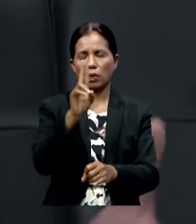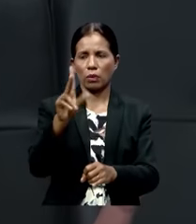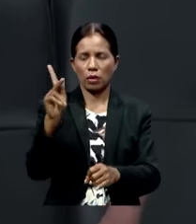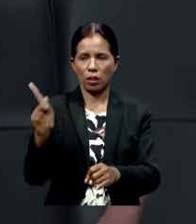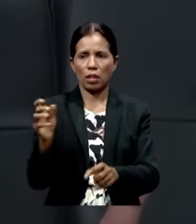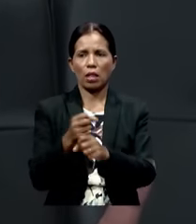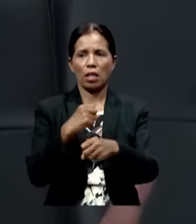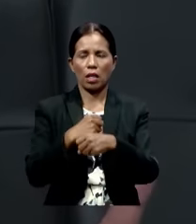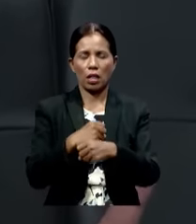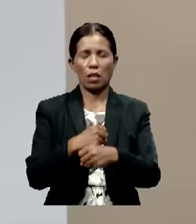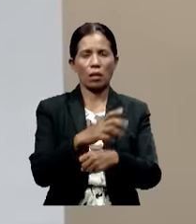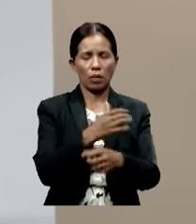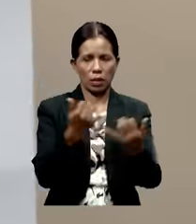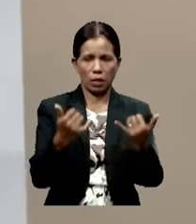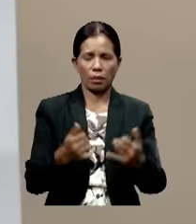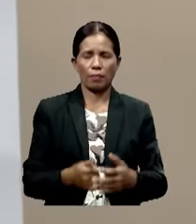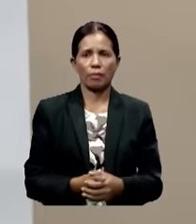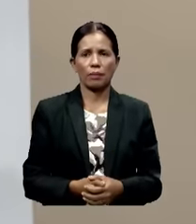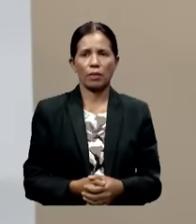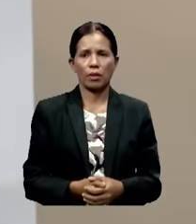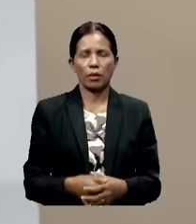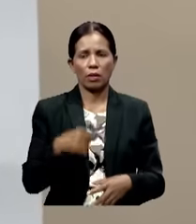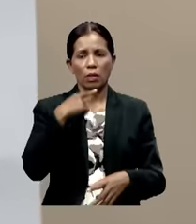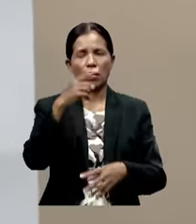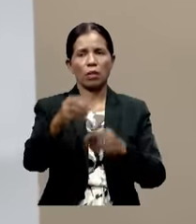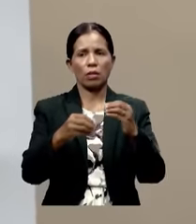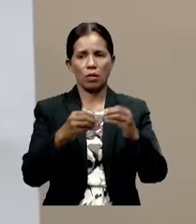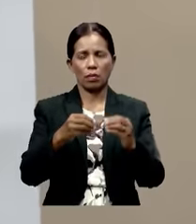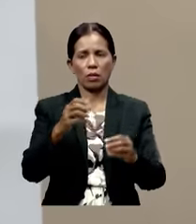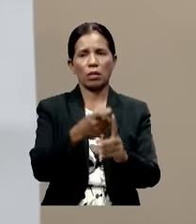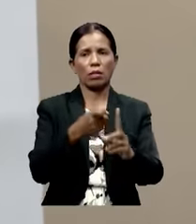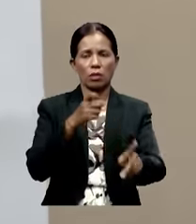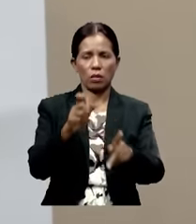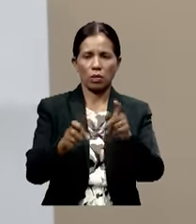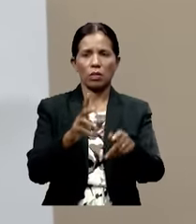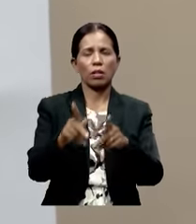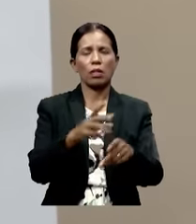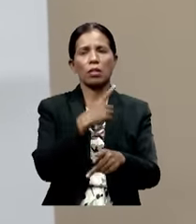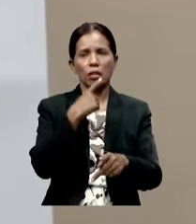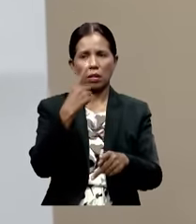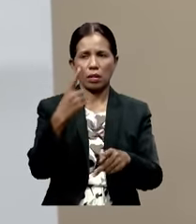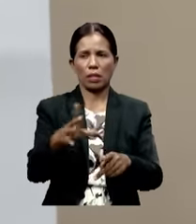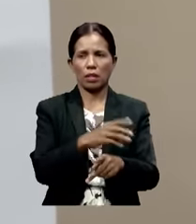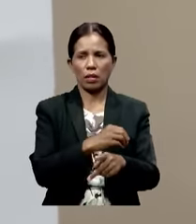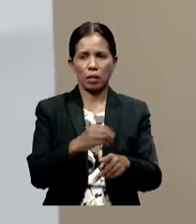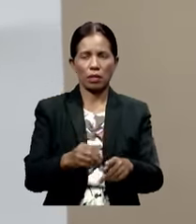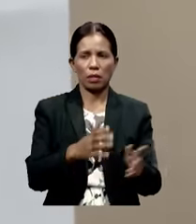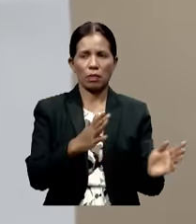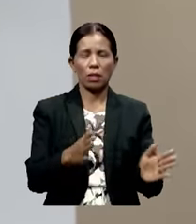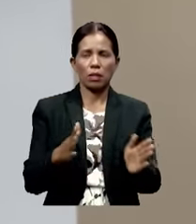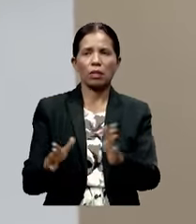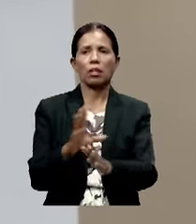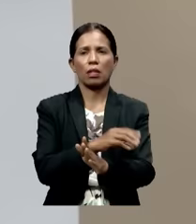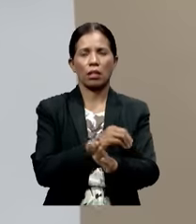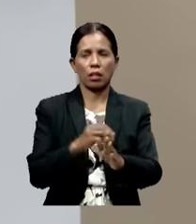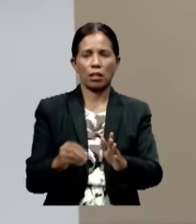halo screening dané. Rosero Rezeita, com a preocupação russa e social sira, nebe desconfia e o processo de recrutamento